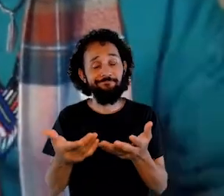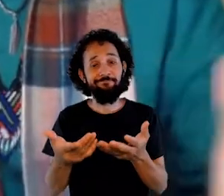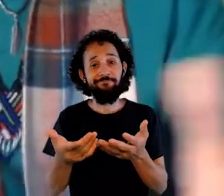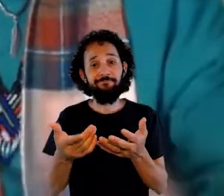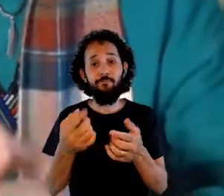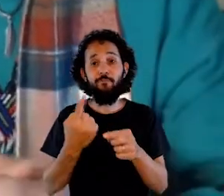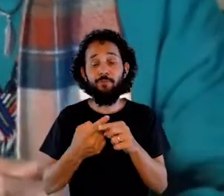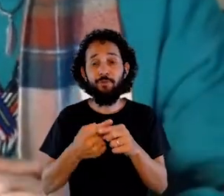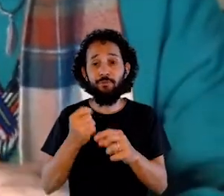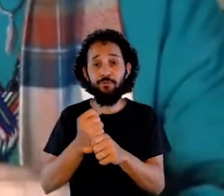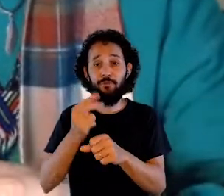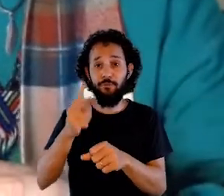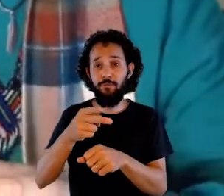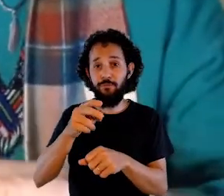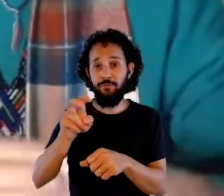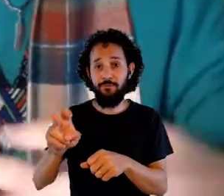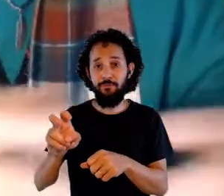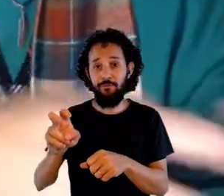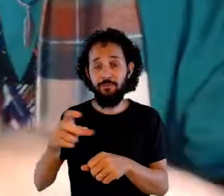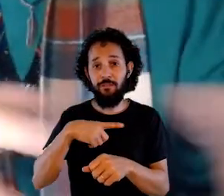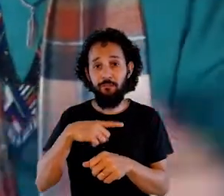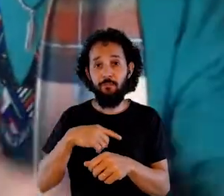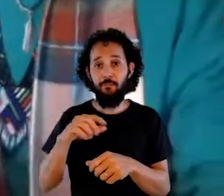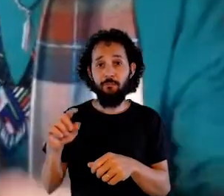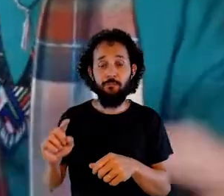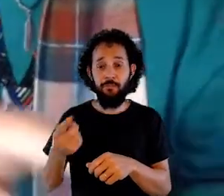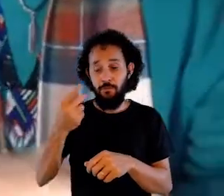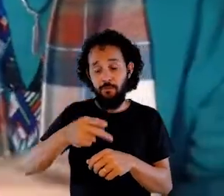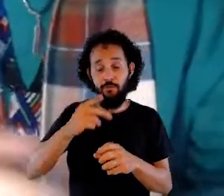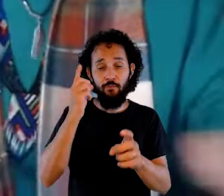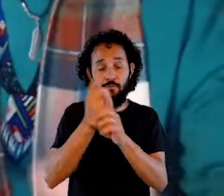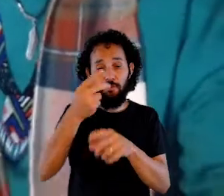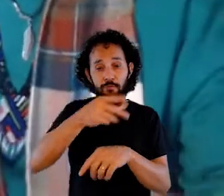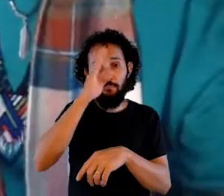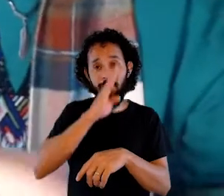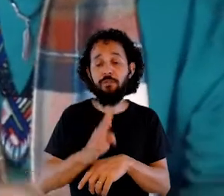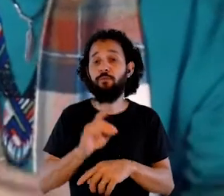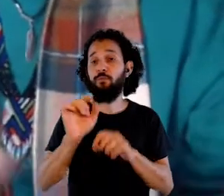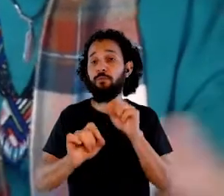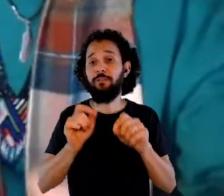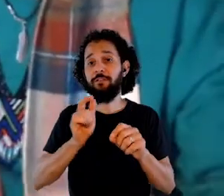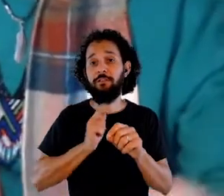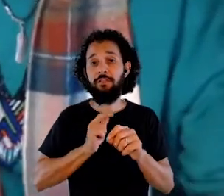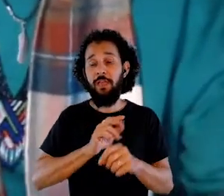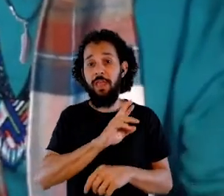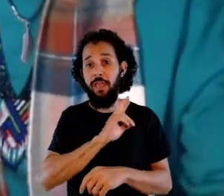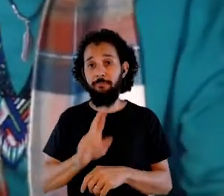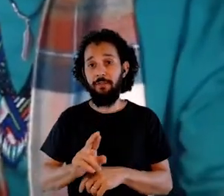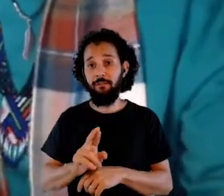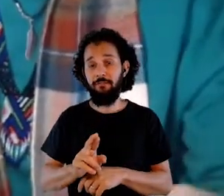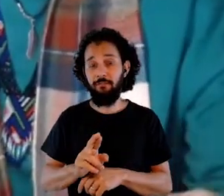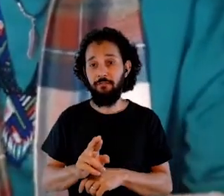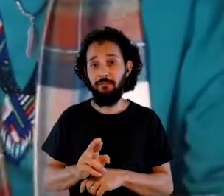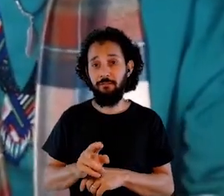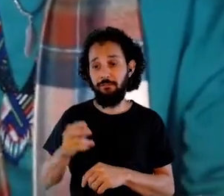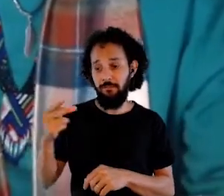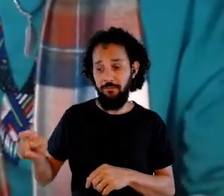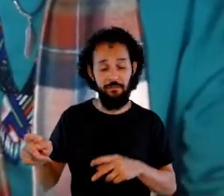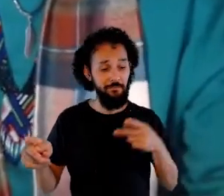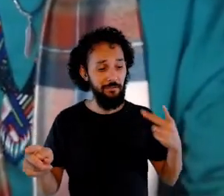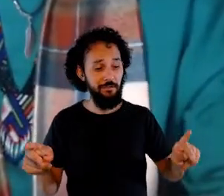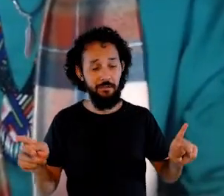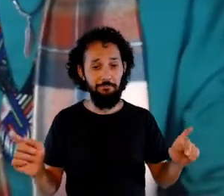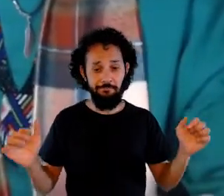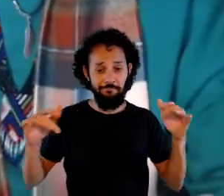fizemos esse encontro brasileiro, onde nós tínhamos representantes das duas áreas, né? E também